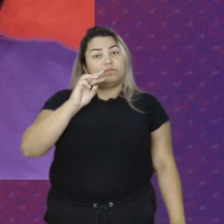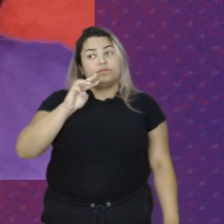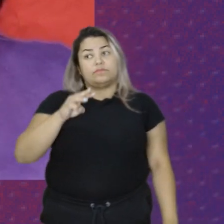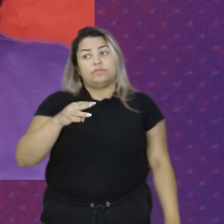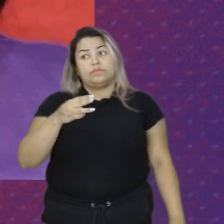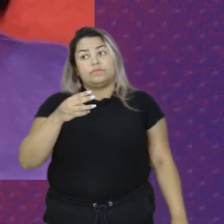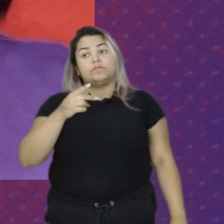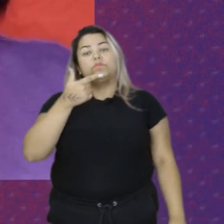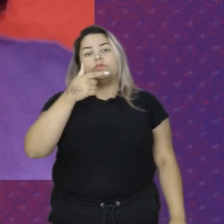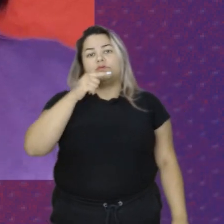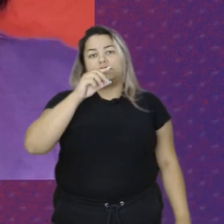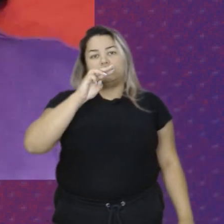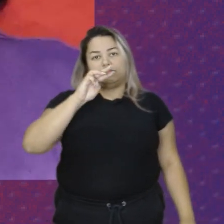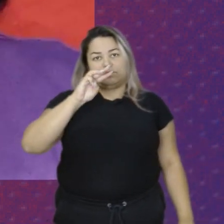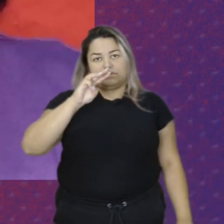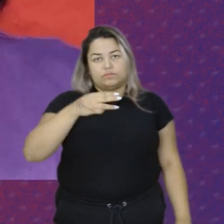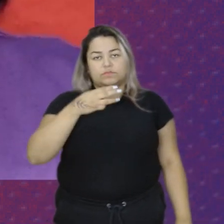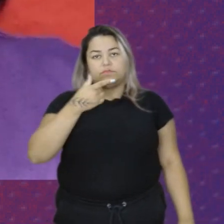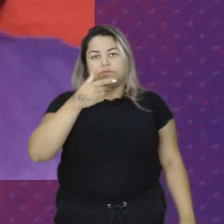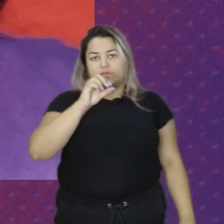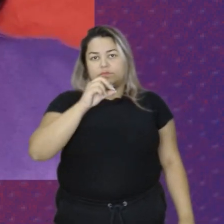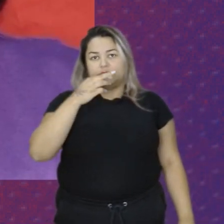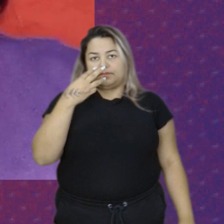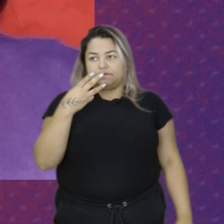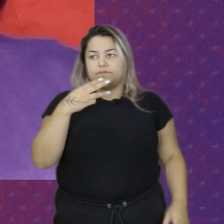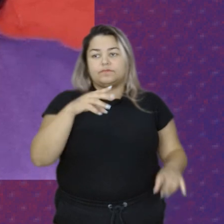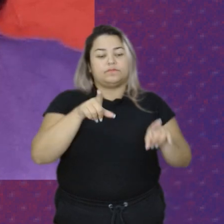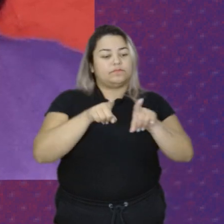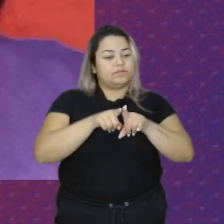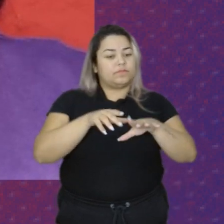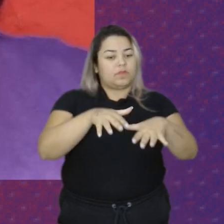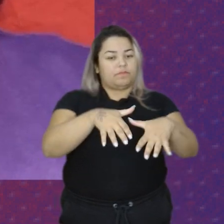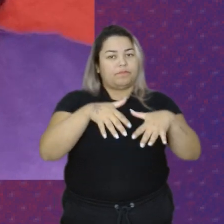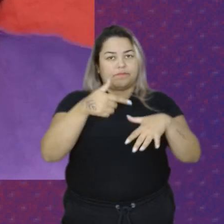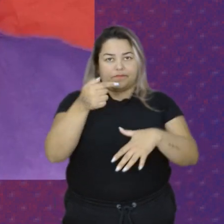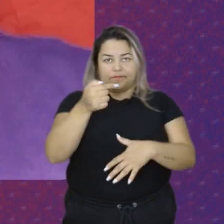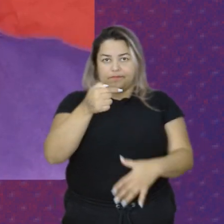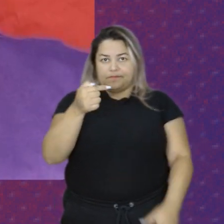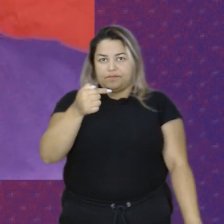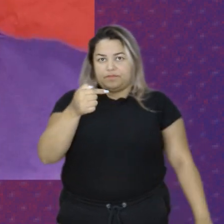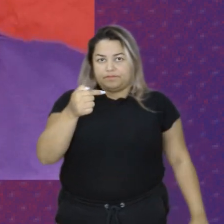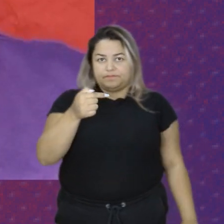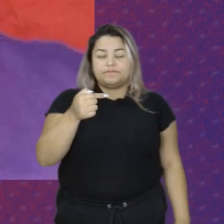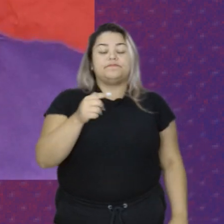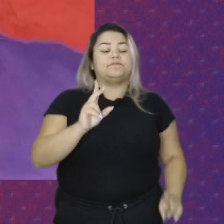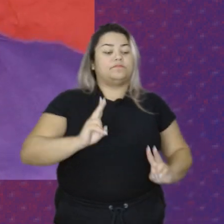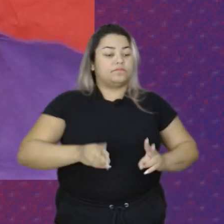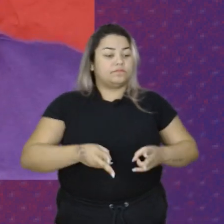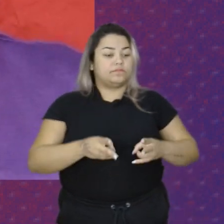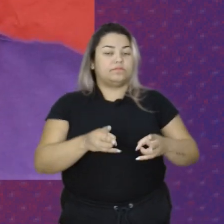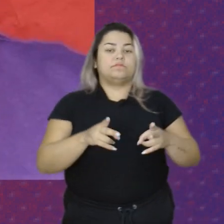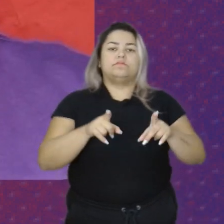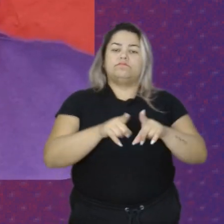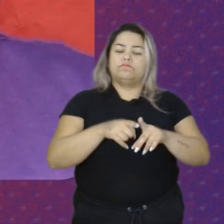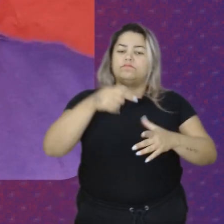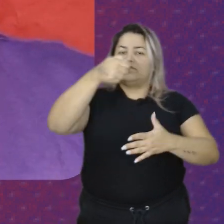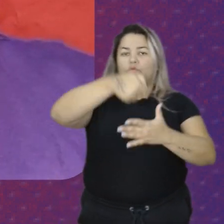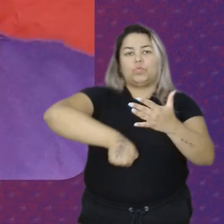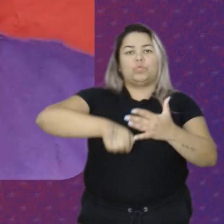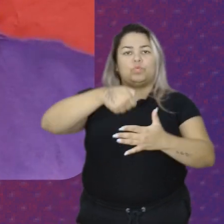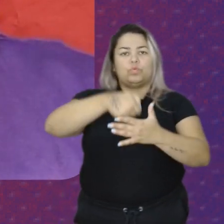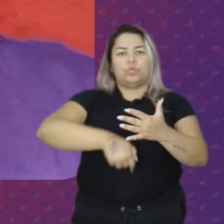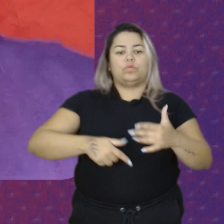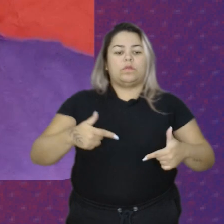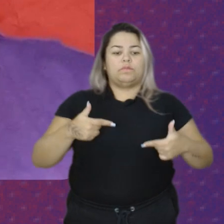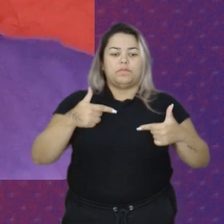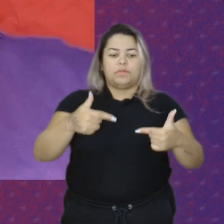nós estamos em 2023, na 7ª marcha. E nós sempre viemos lutando, né, da luta